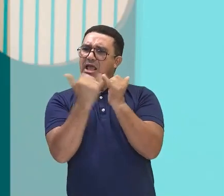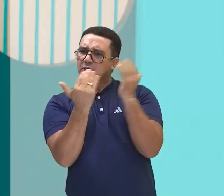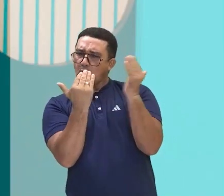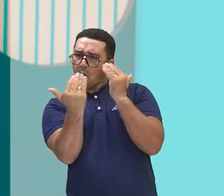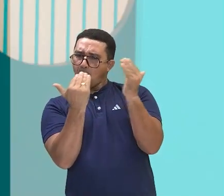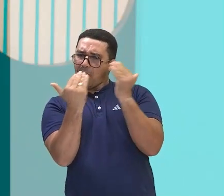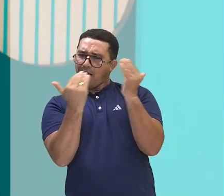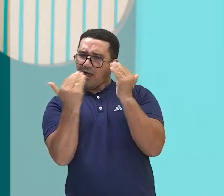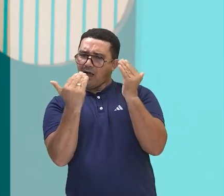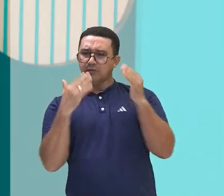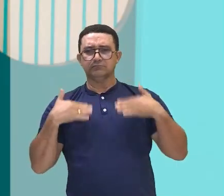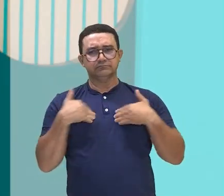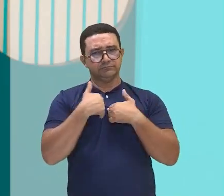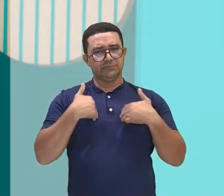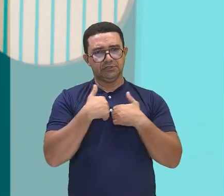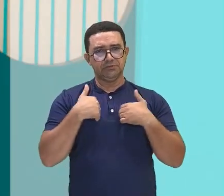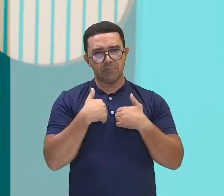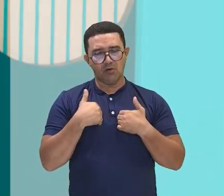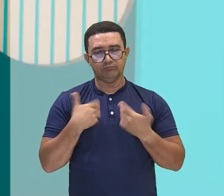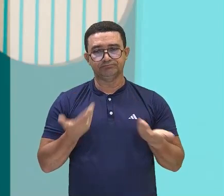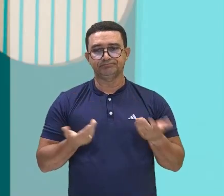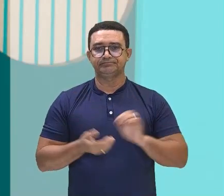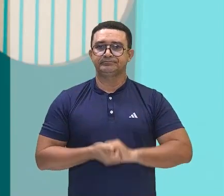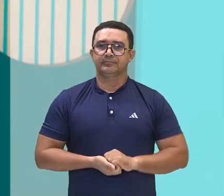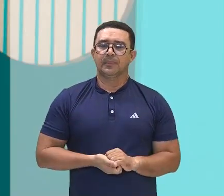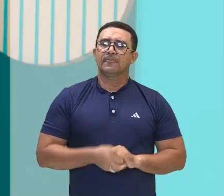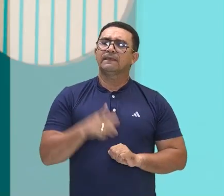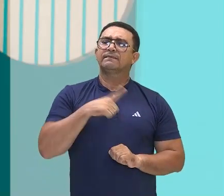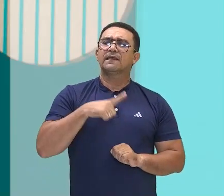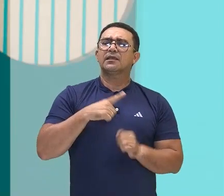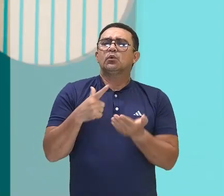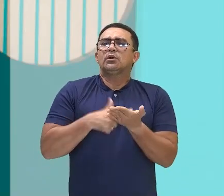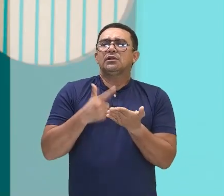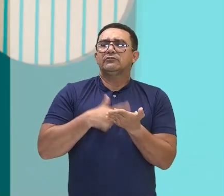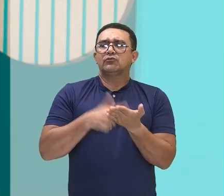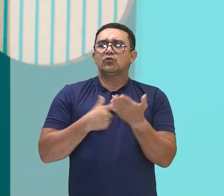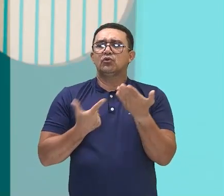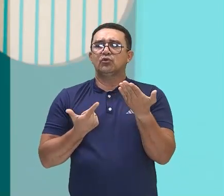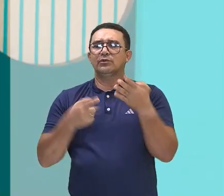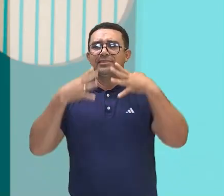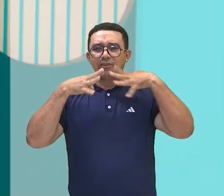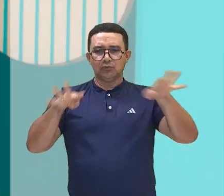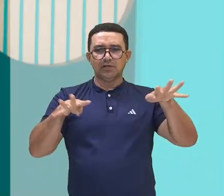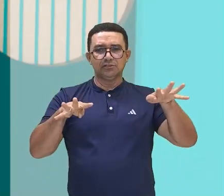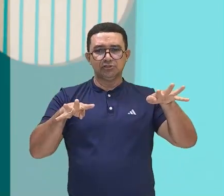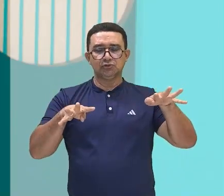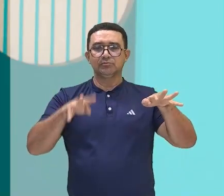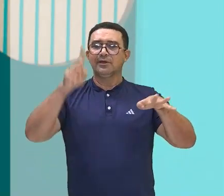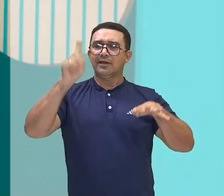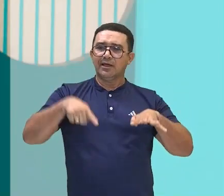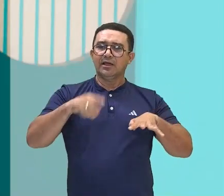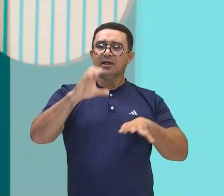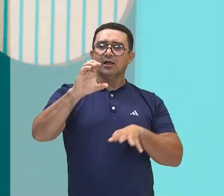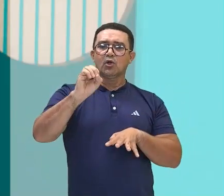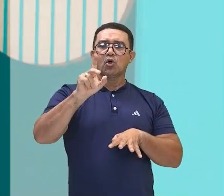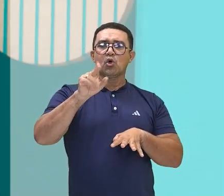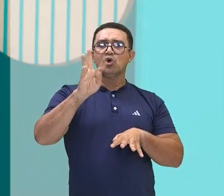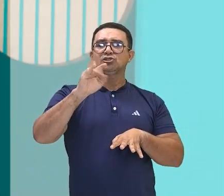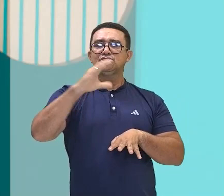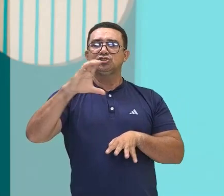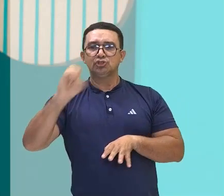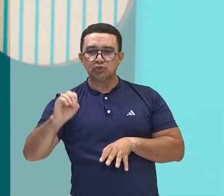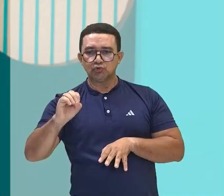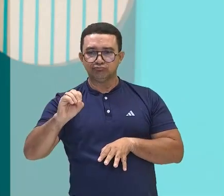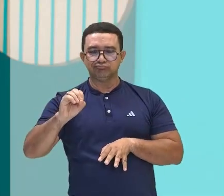Existe uma obra que talvez seja a obra mais conhecida do naturalismo, que é o Cortiço. Quando você faz a leitura dessa